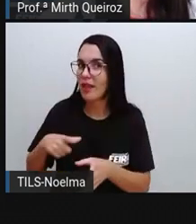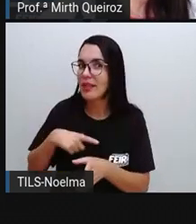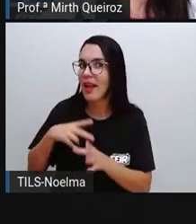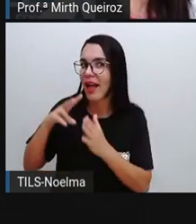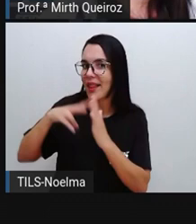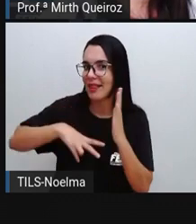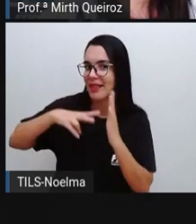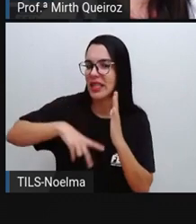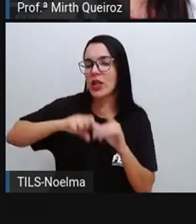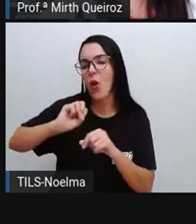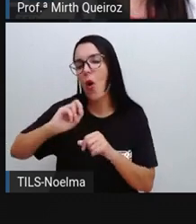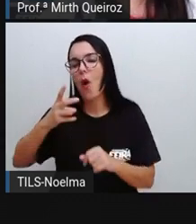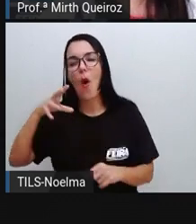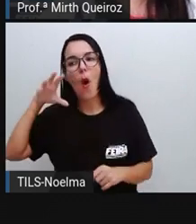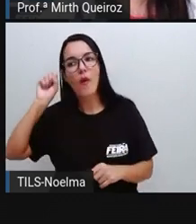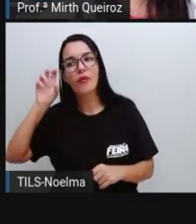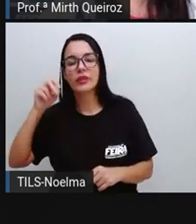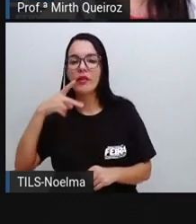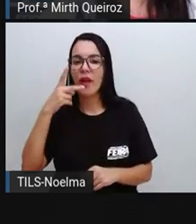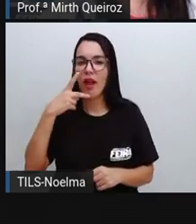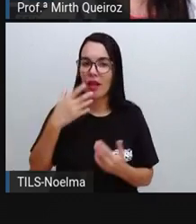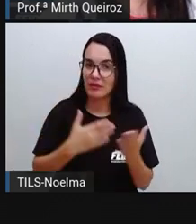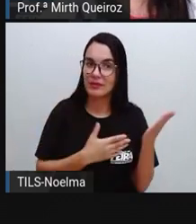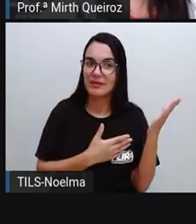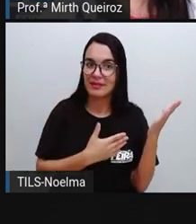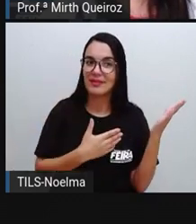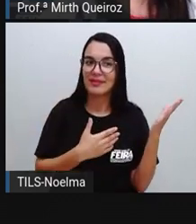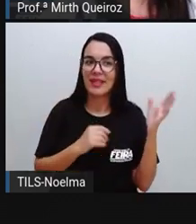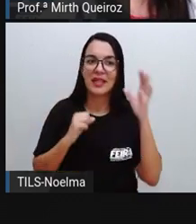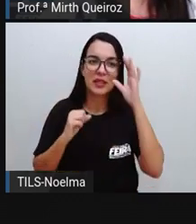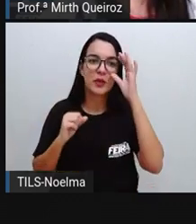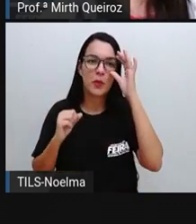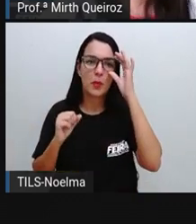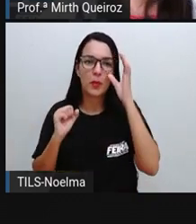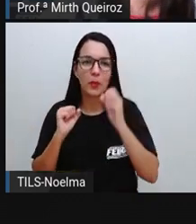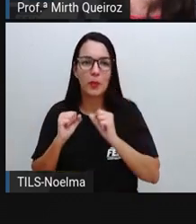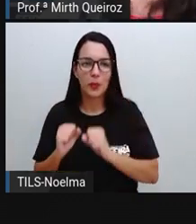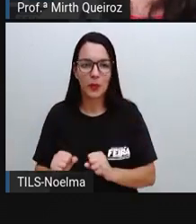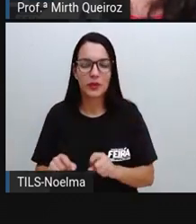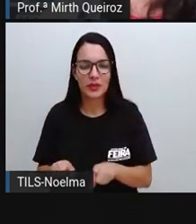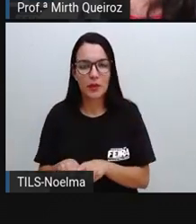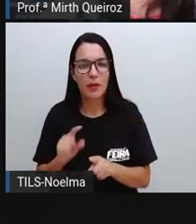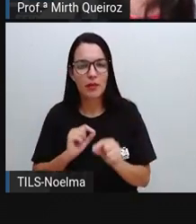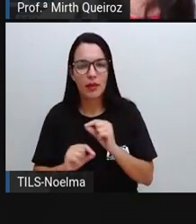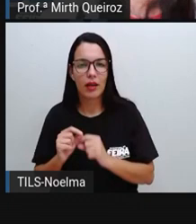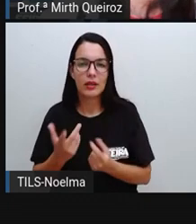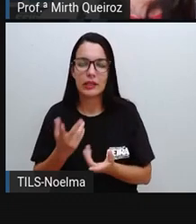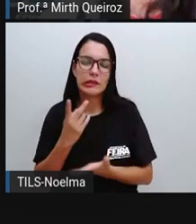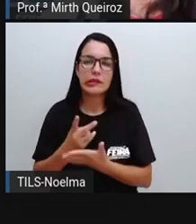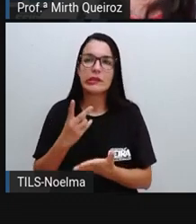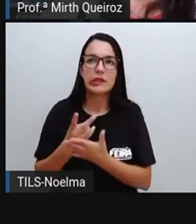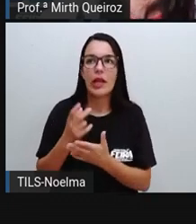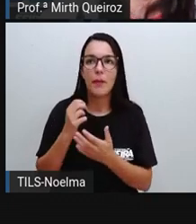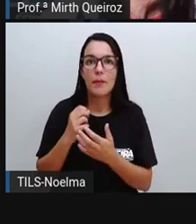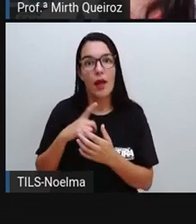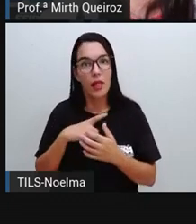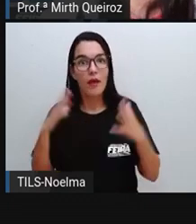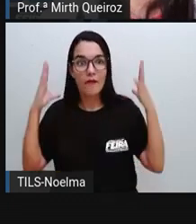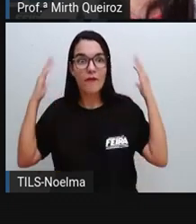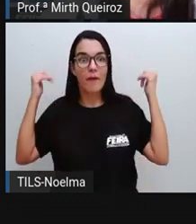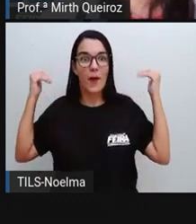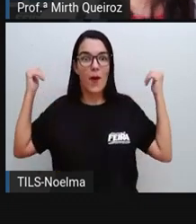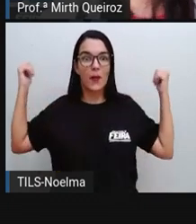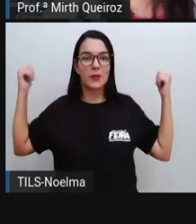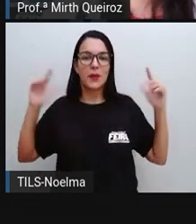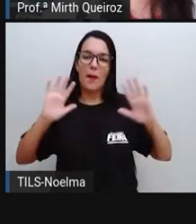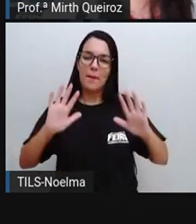já tenham ouvido também, e esses contos aqui são os que são muito famosos,